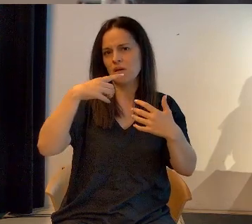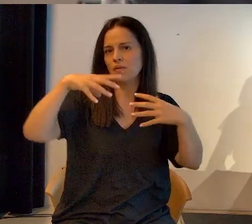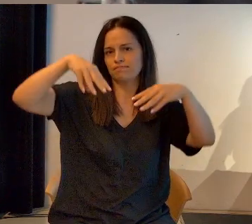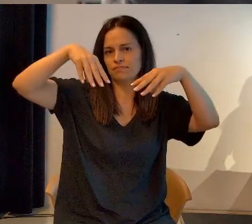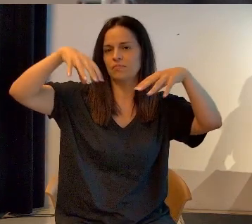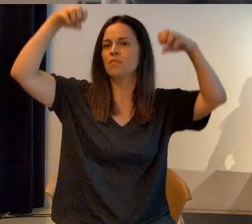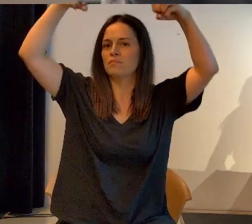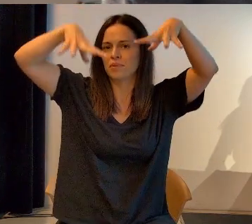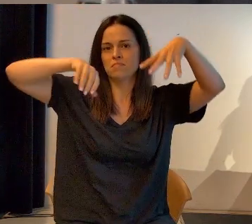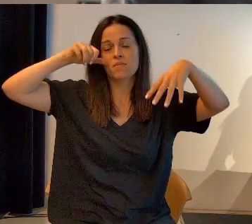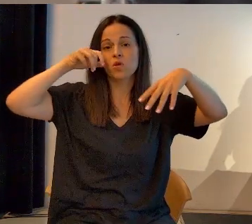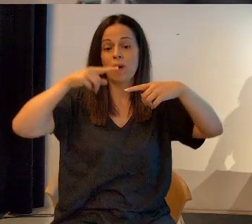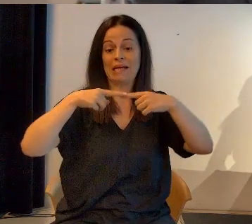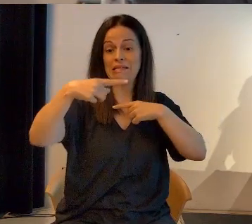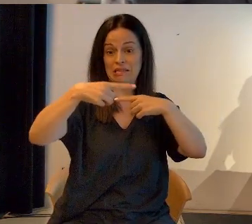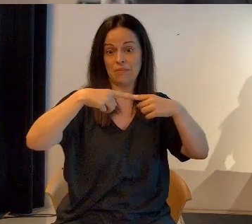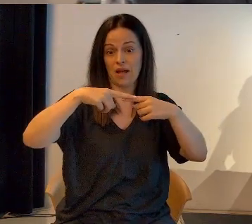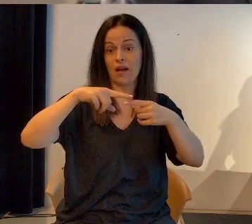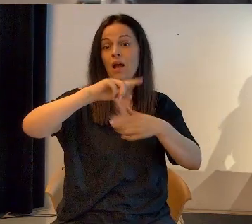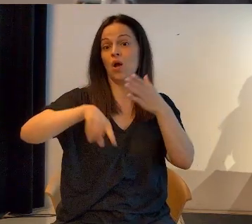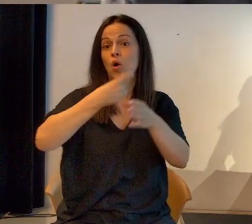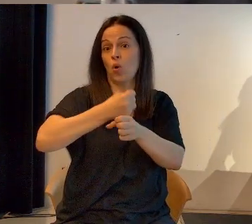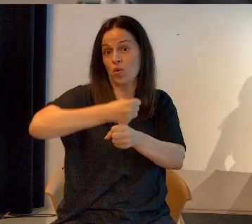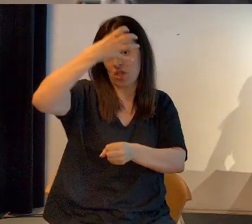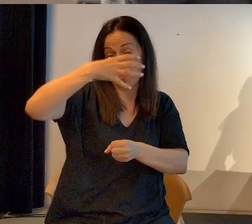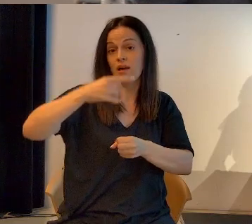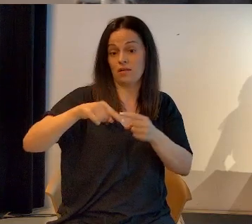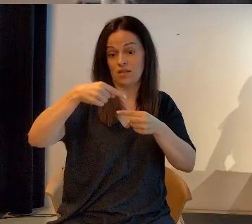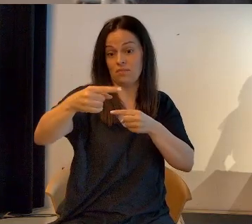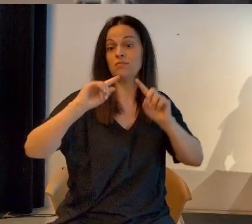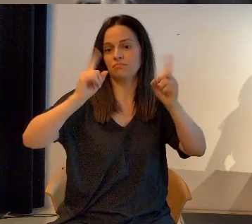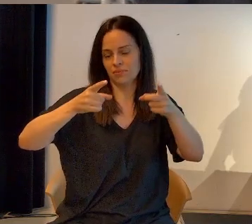Agitada começa para a semana e para a semana os chapéus estarão abertos para receber as